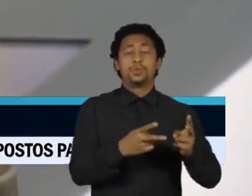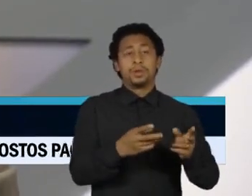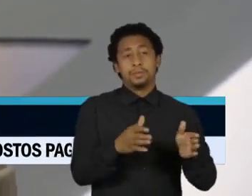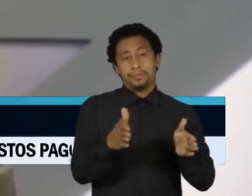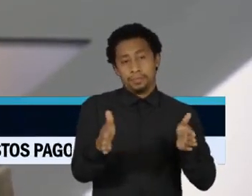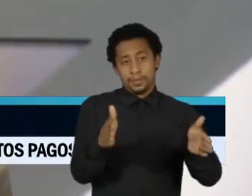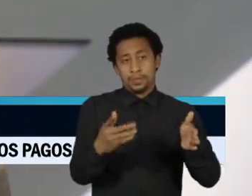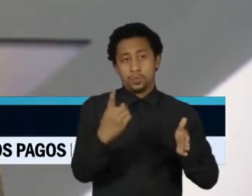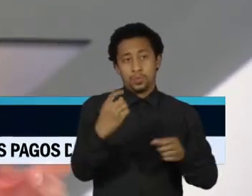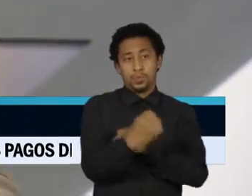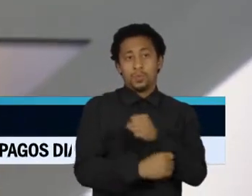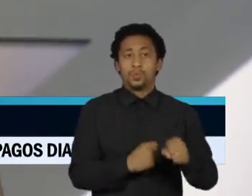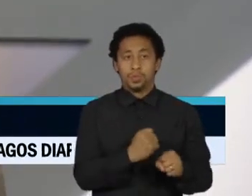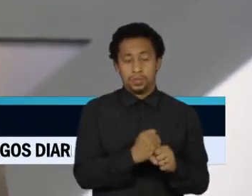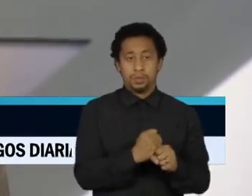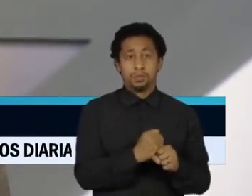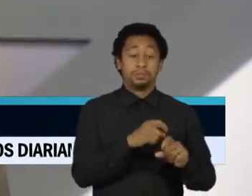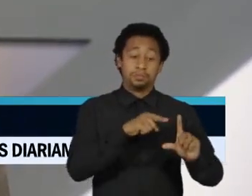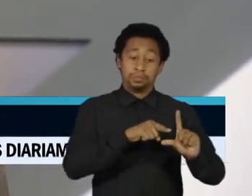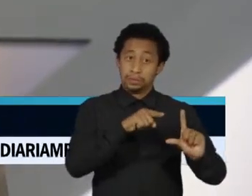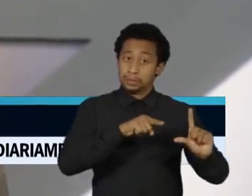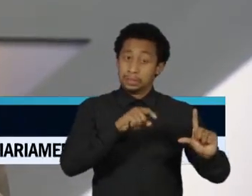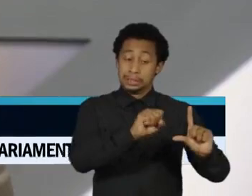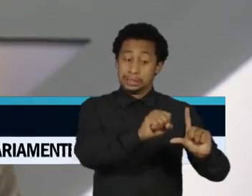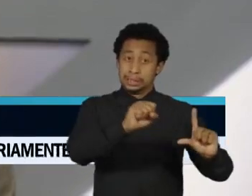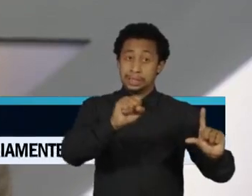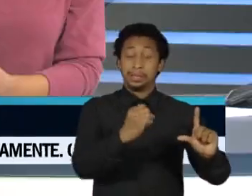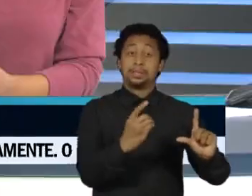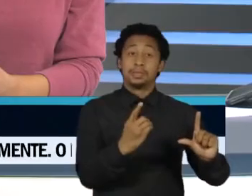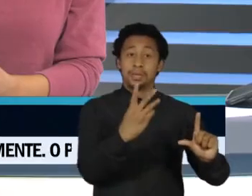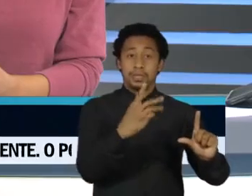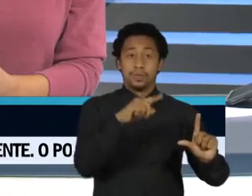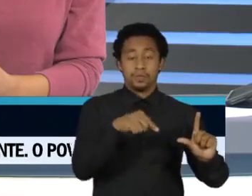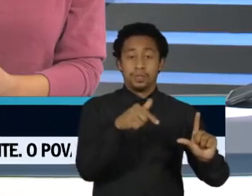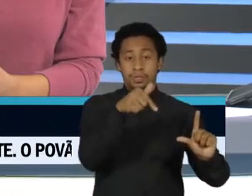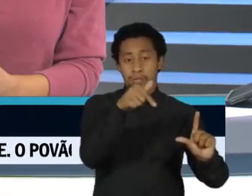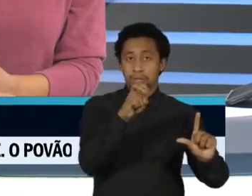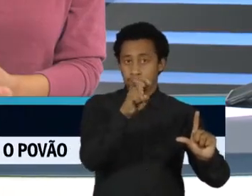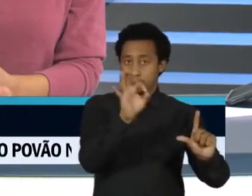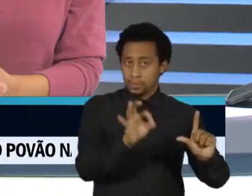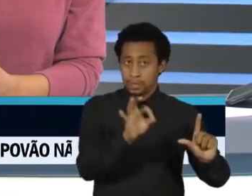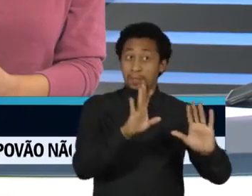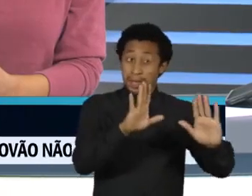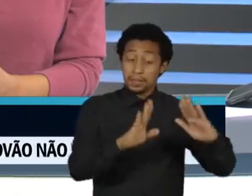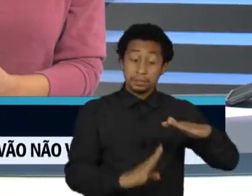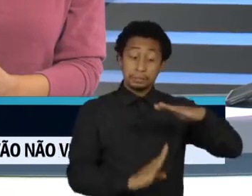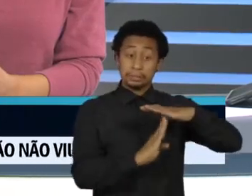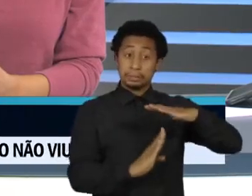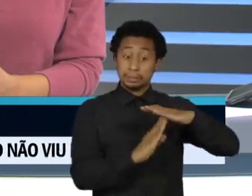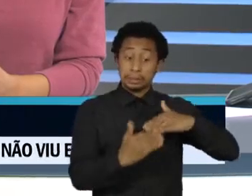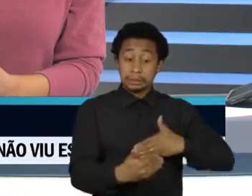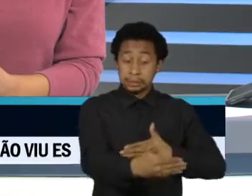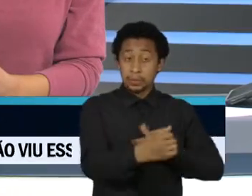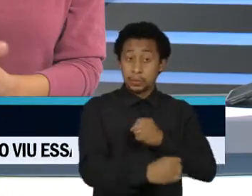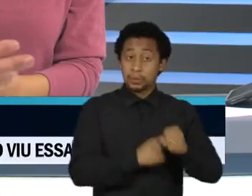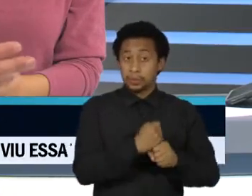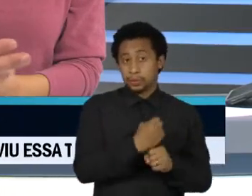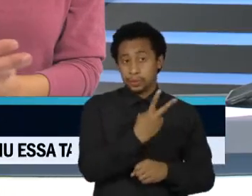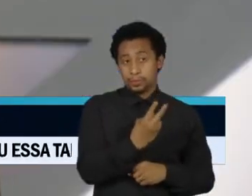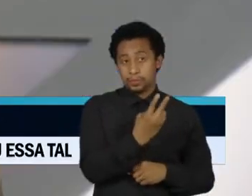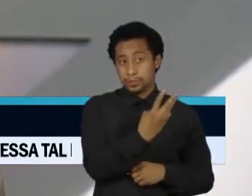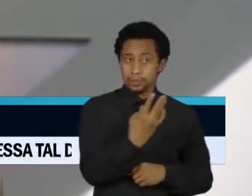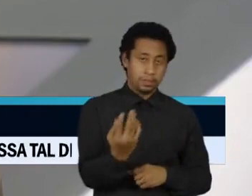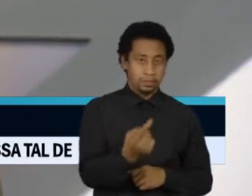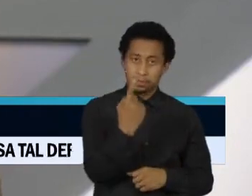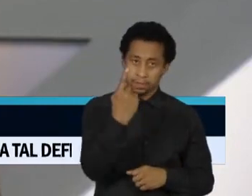ano, não para entregar a inflação na meta no que vem, porque o próprio Banco Central diz, mesmo sob essas condições, o Banco Central projeta a